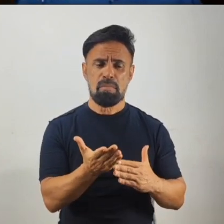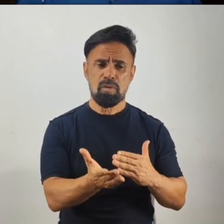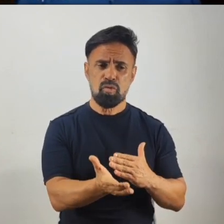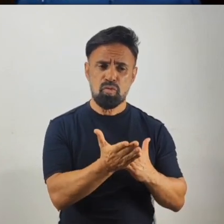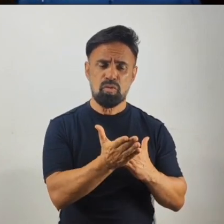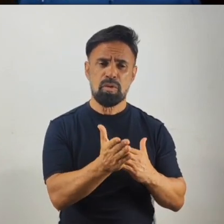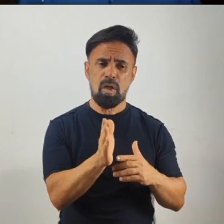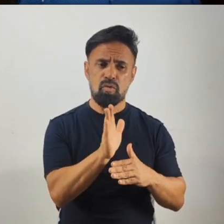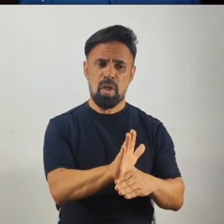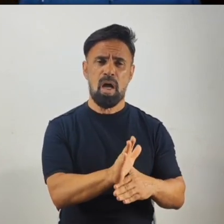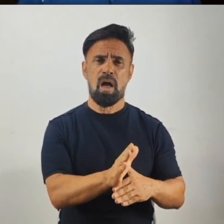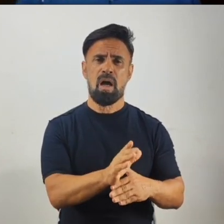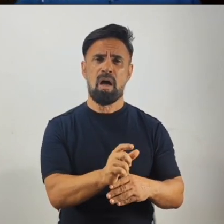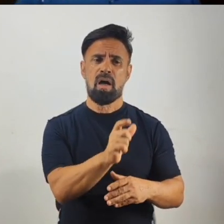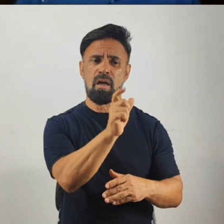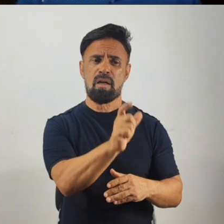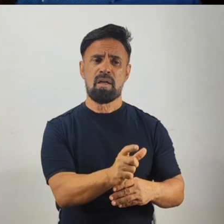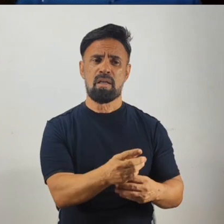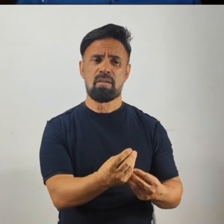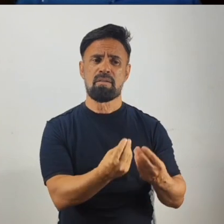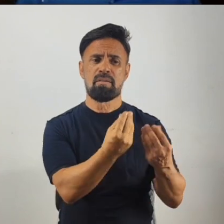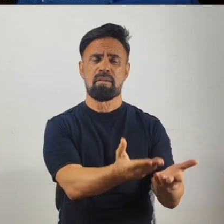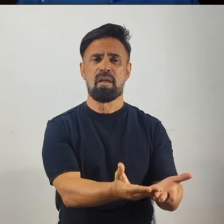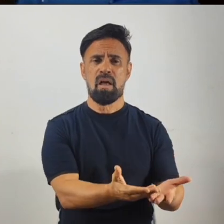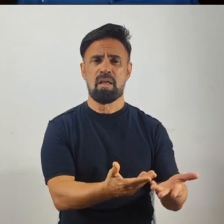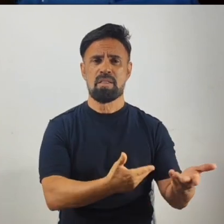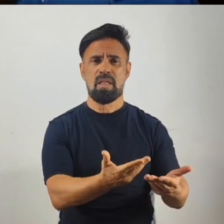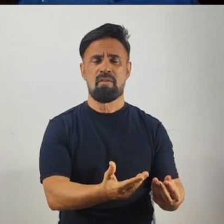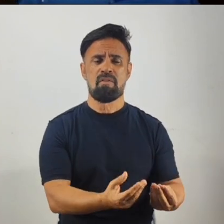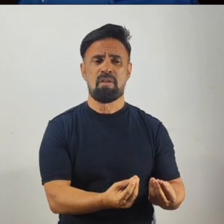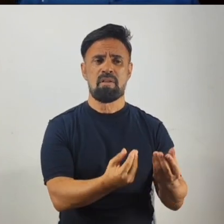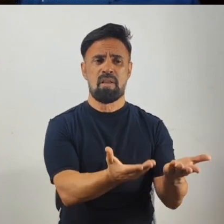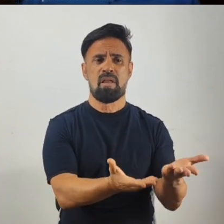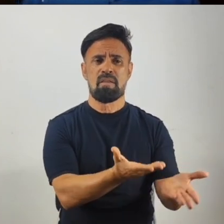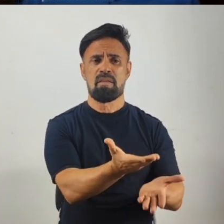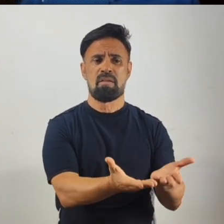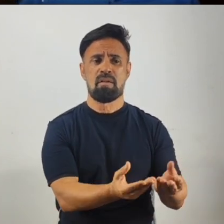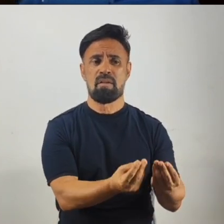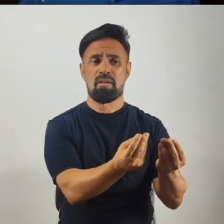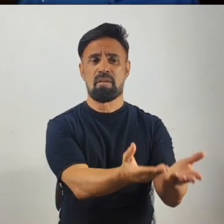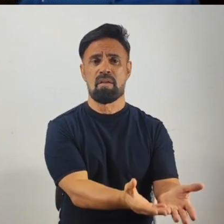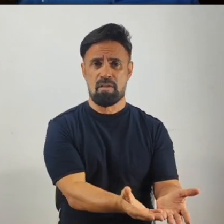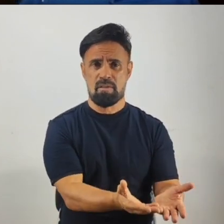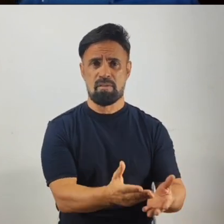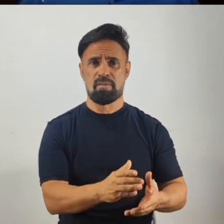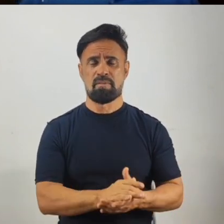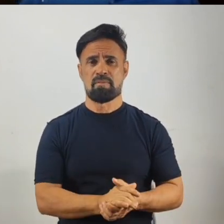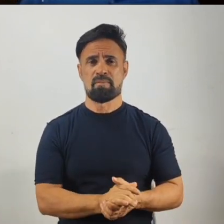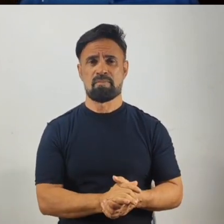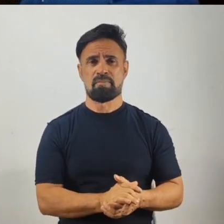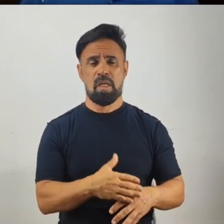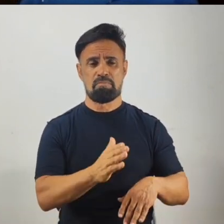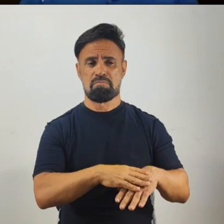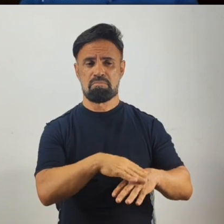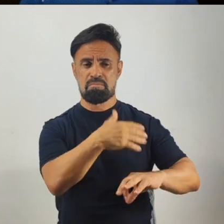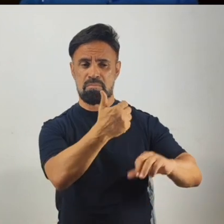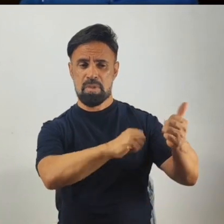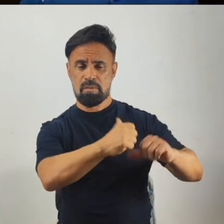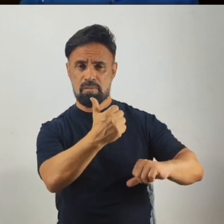satisfatório a quem estamos prestando determinado serviço, a quem estamos prestando